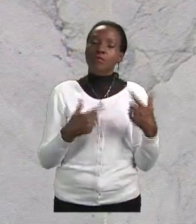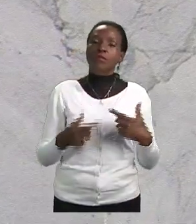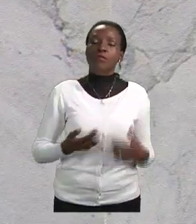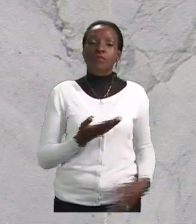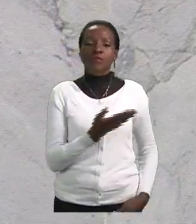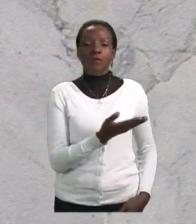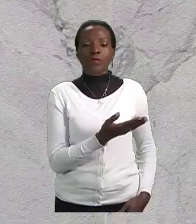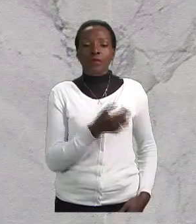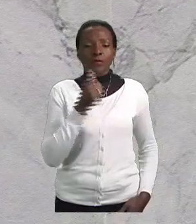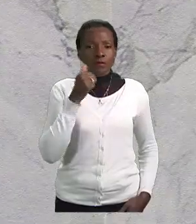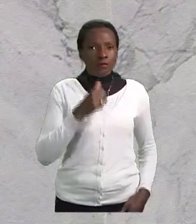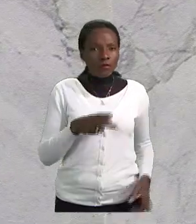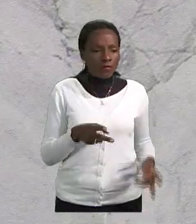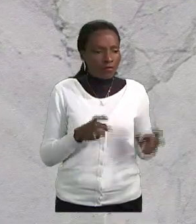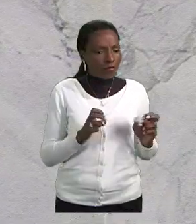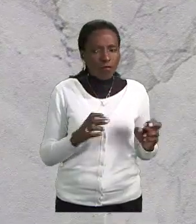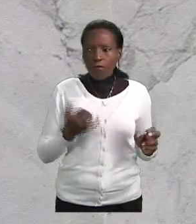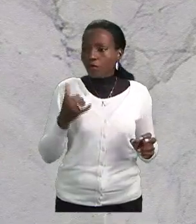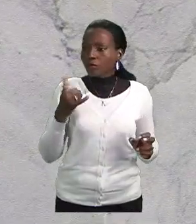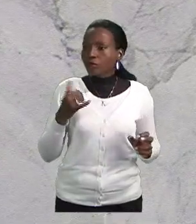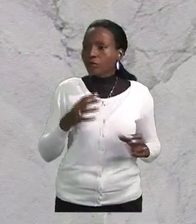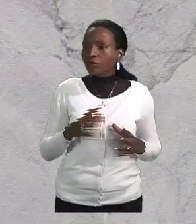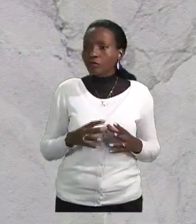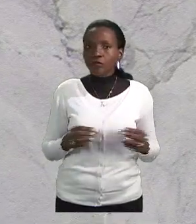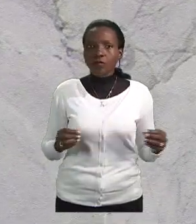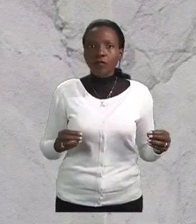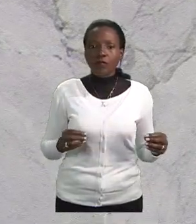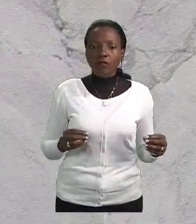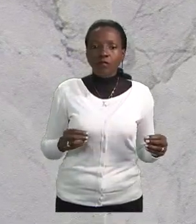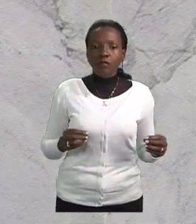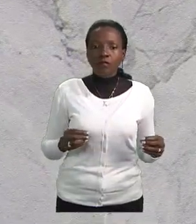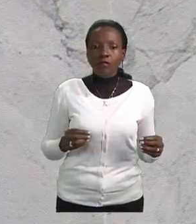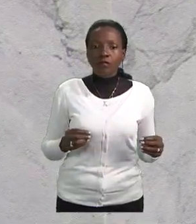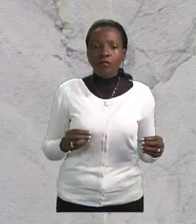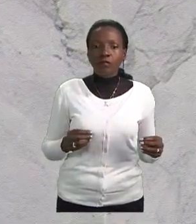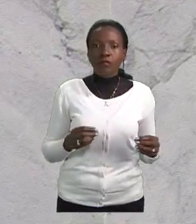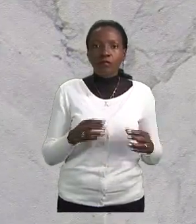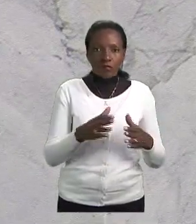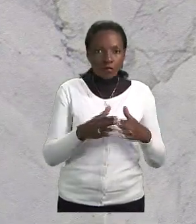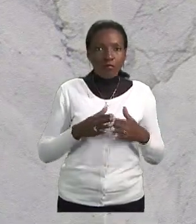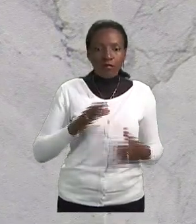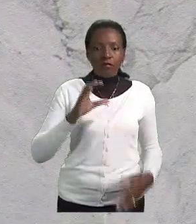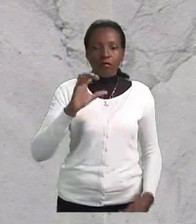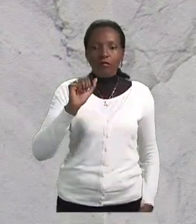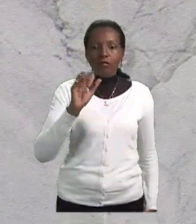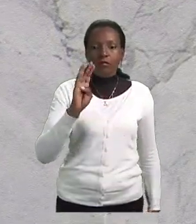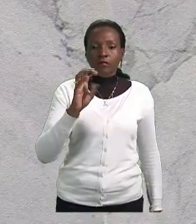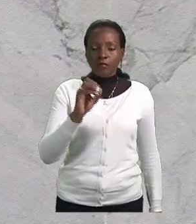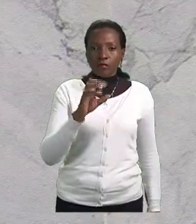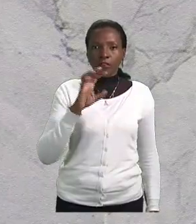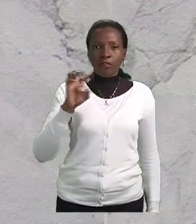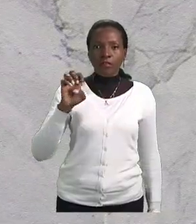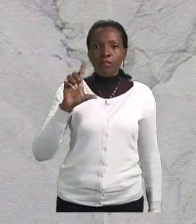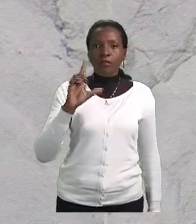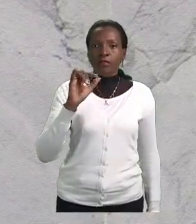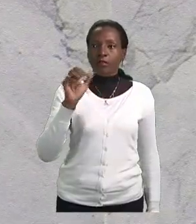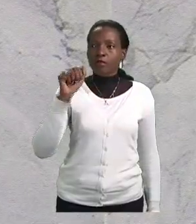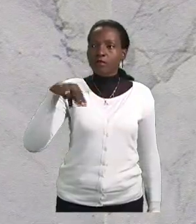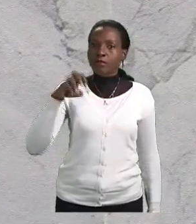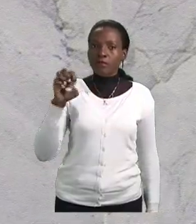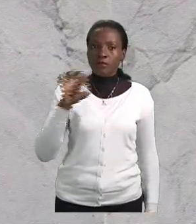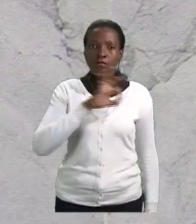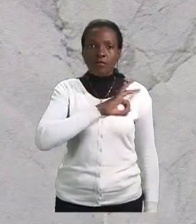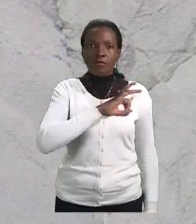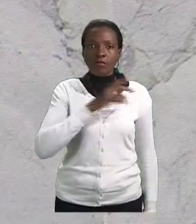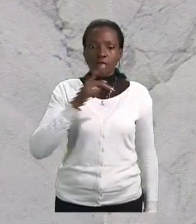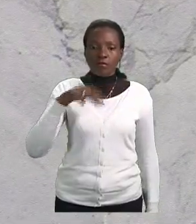funcionária ao notar que havia sido furtada solicitou o apoio da cabo eliane que aqui da assessoria militar ea cabo eliane